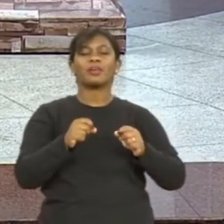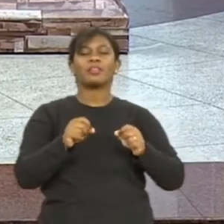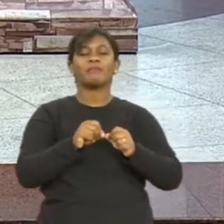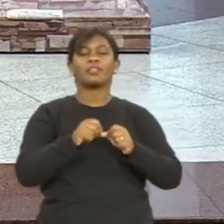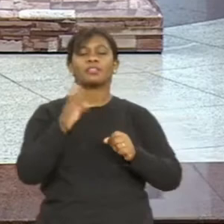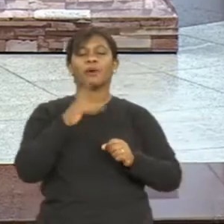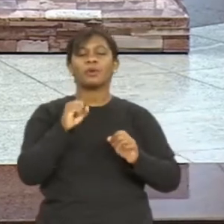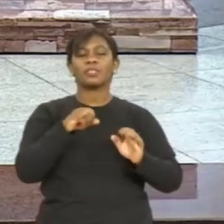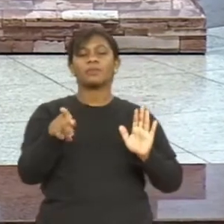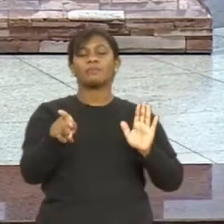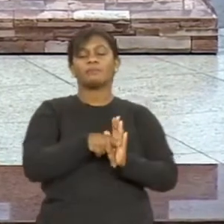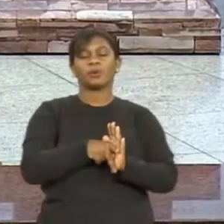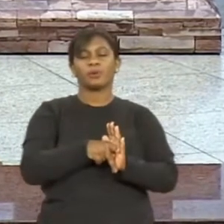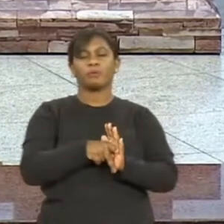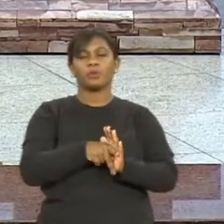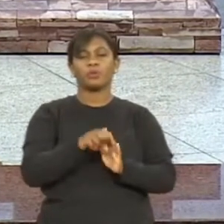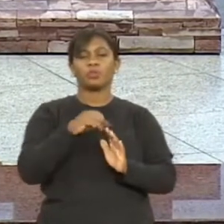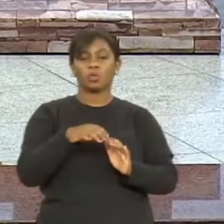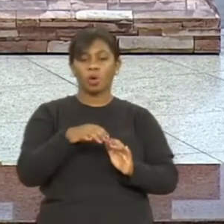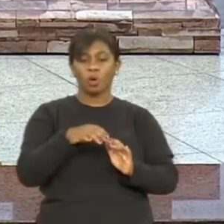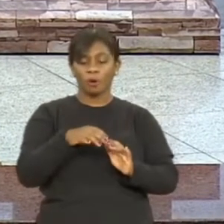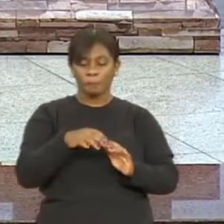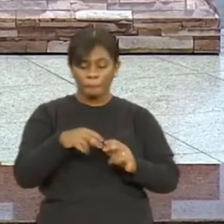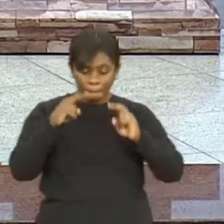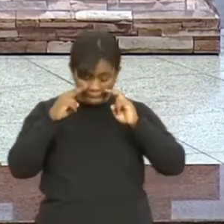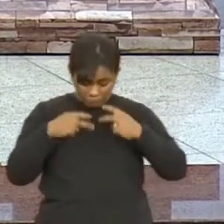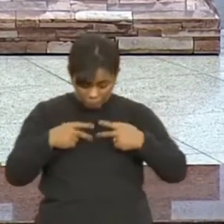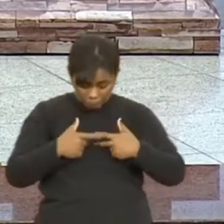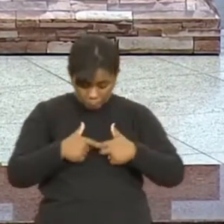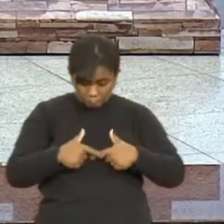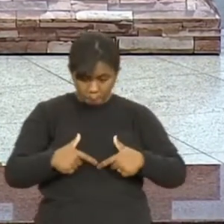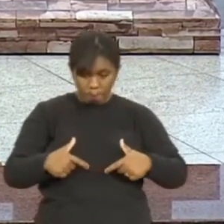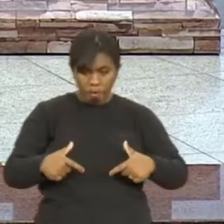Só se esvazia de si quem se enxerga pecador.